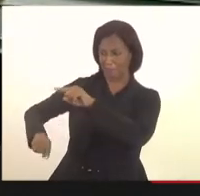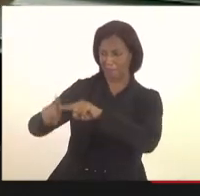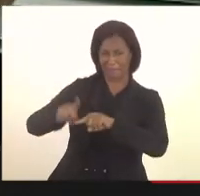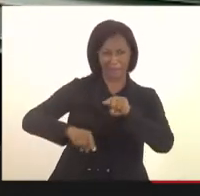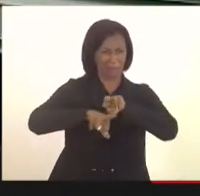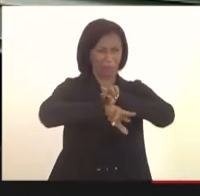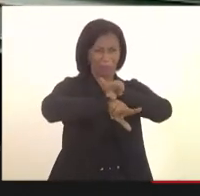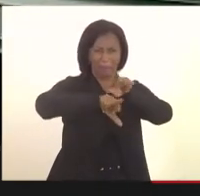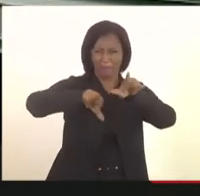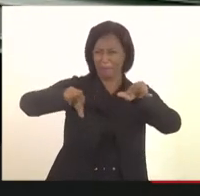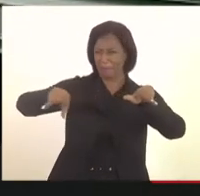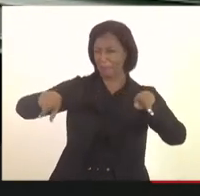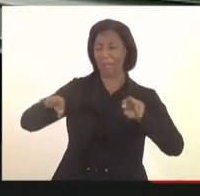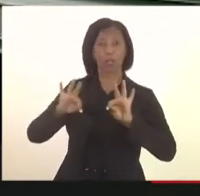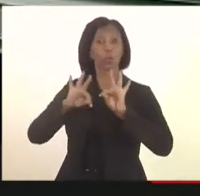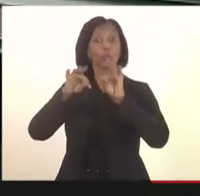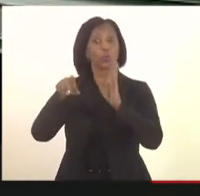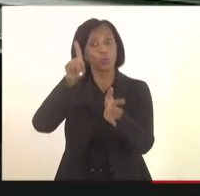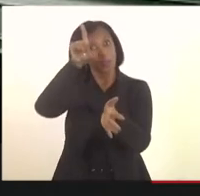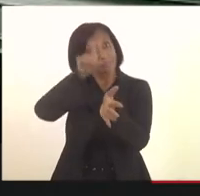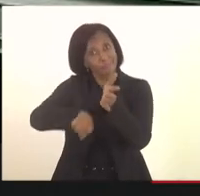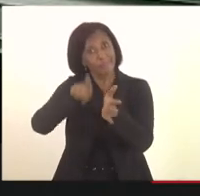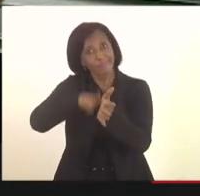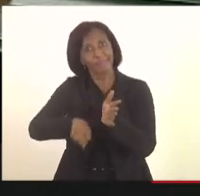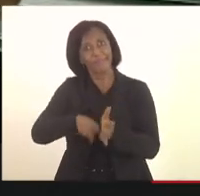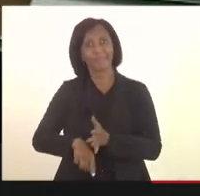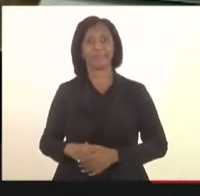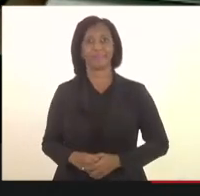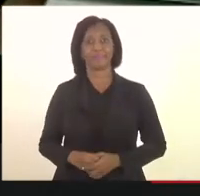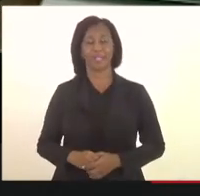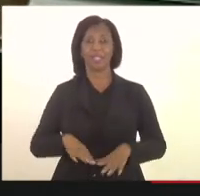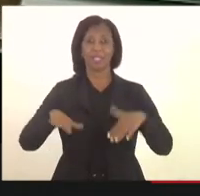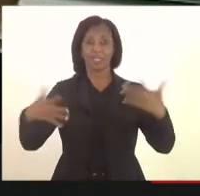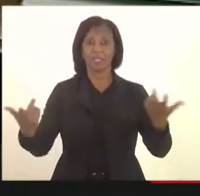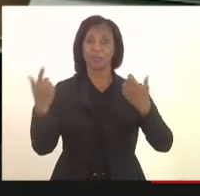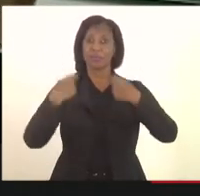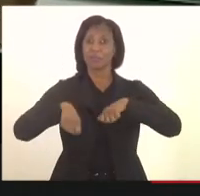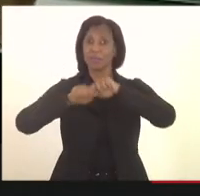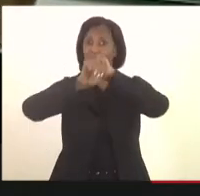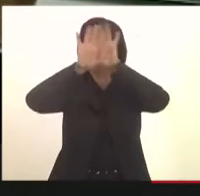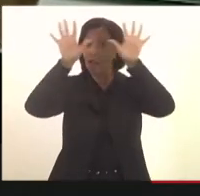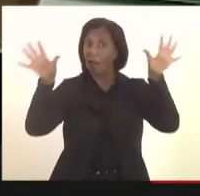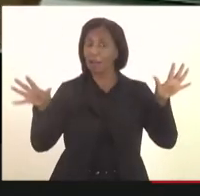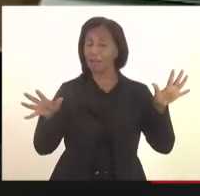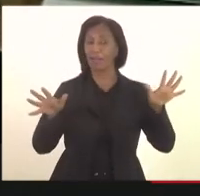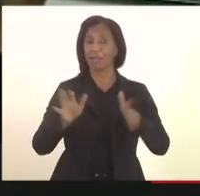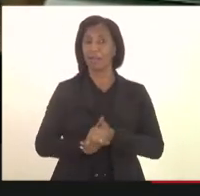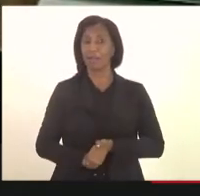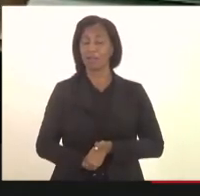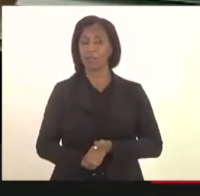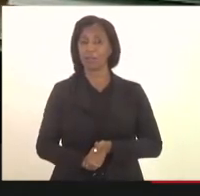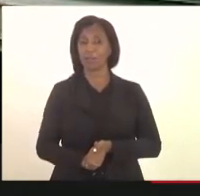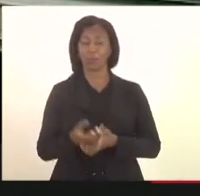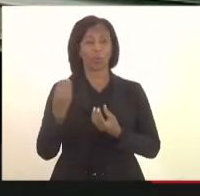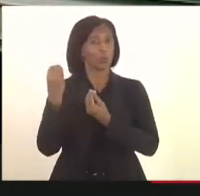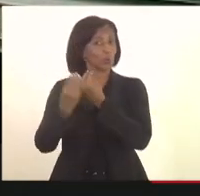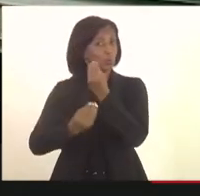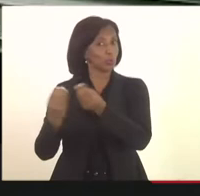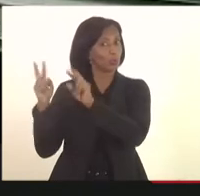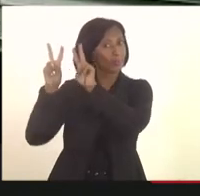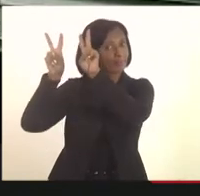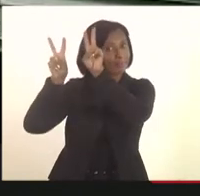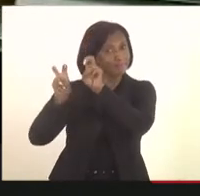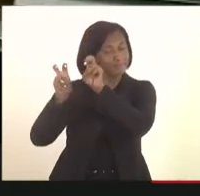etc. Tudo isso é abatido. Então, a gente precisa ter uma clareza imensa sobre essa questão,